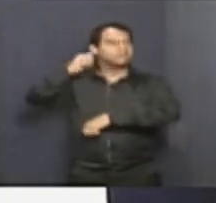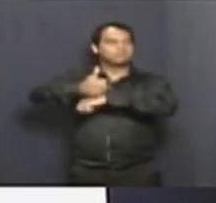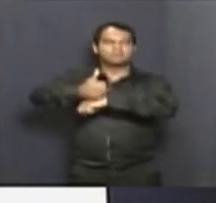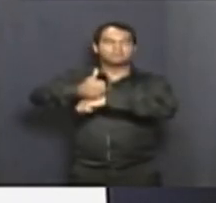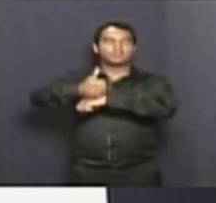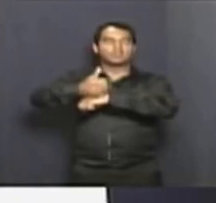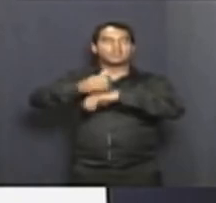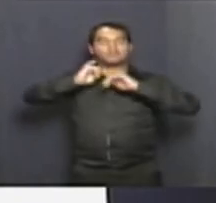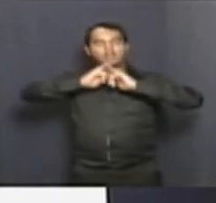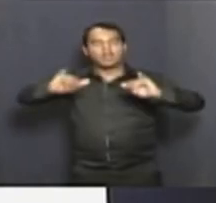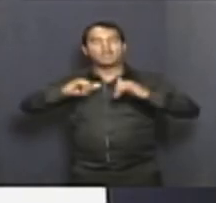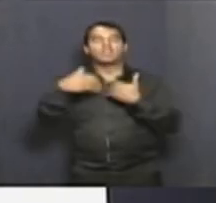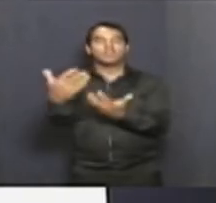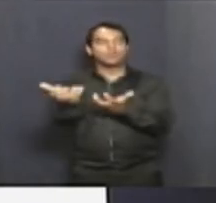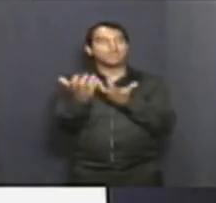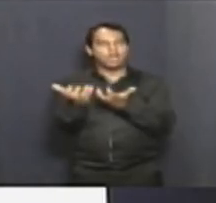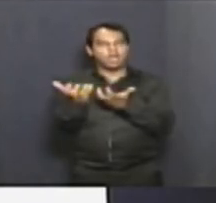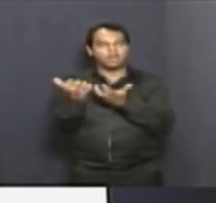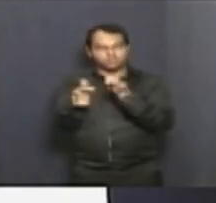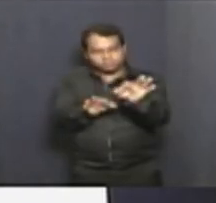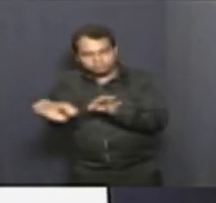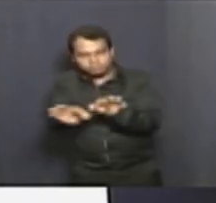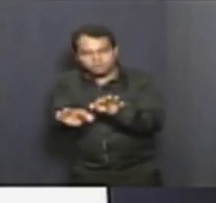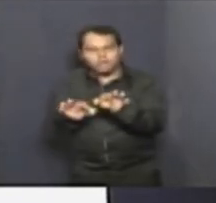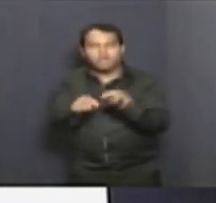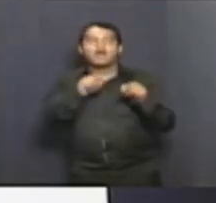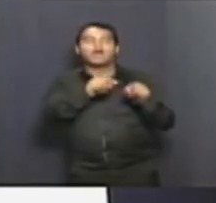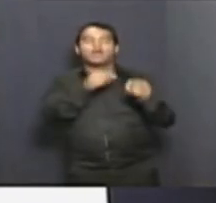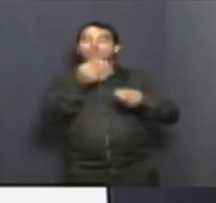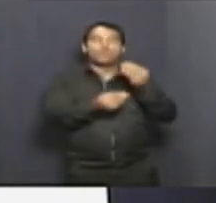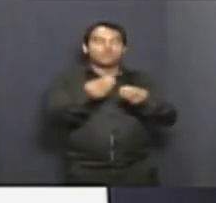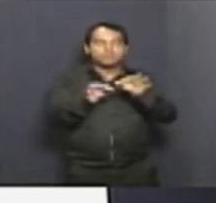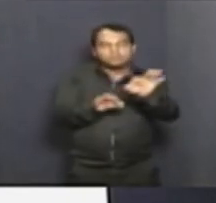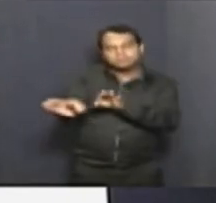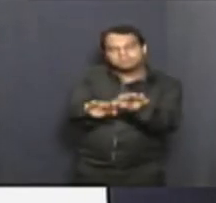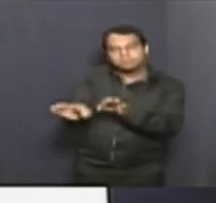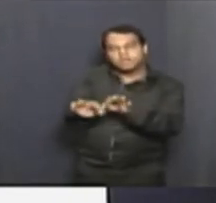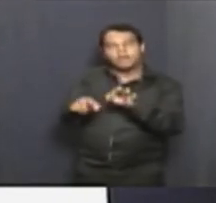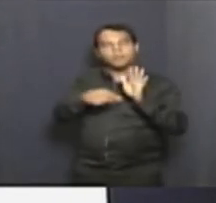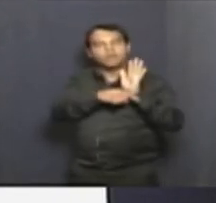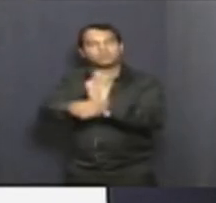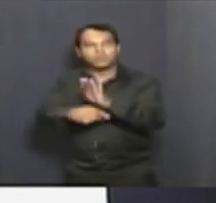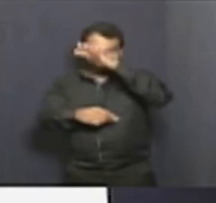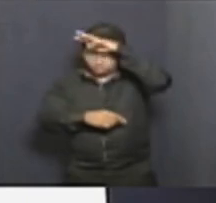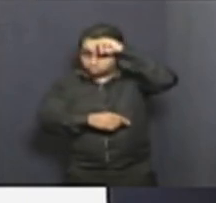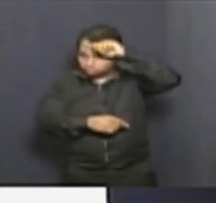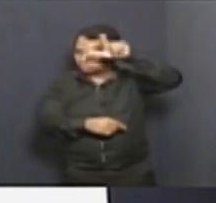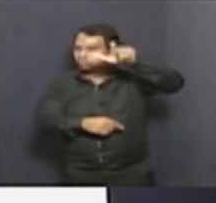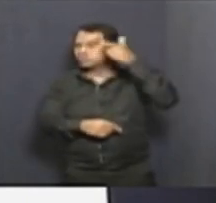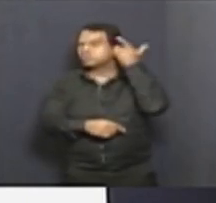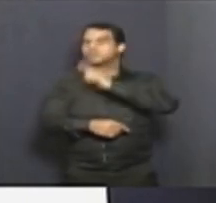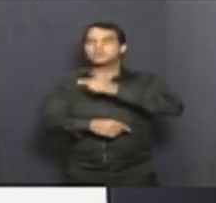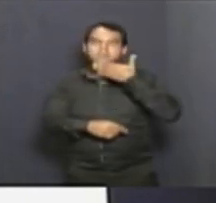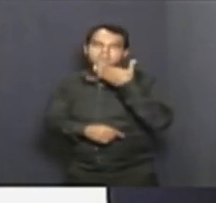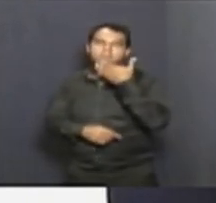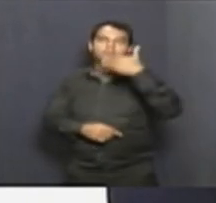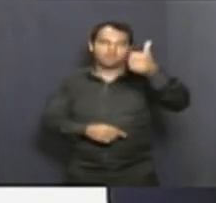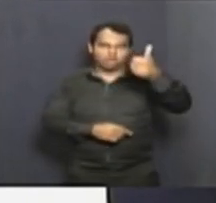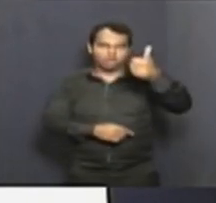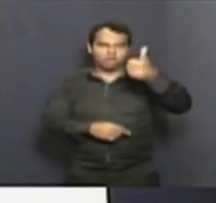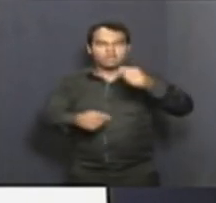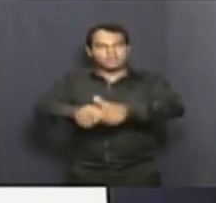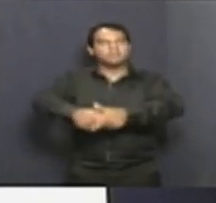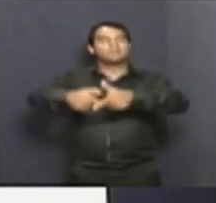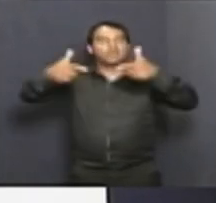o que queremos fazer e como faremos para fazer com que mato grosso do sul seja ainda melhor e